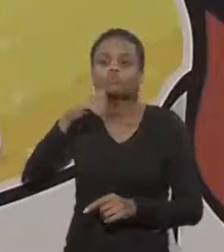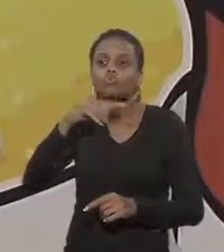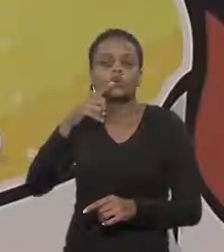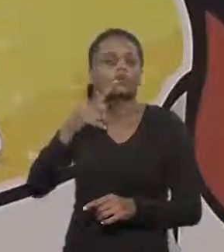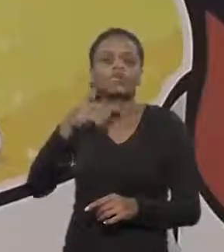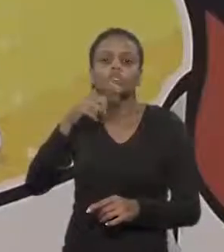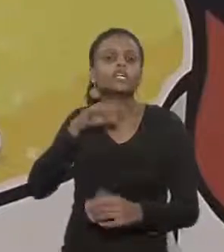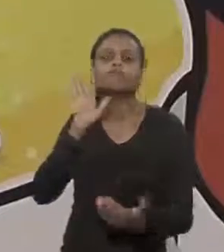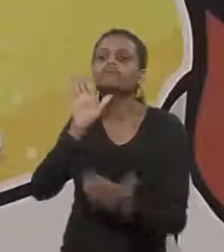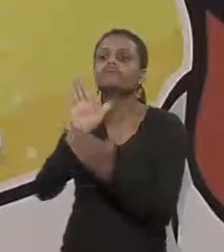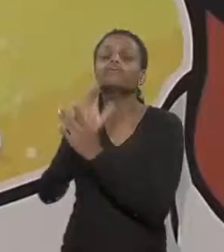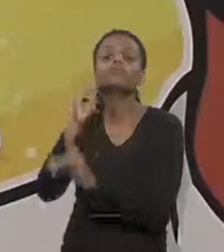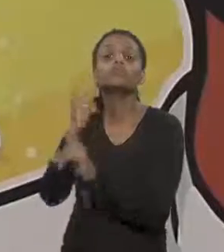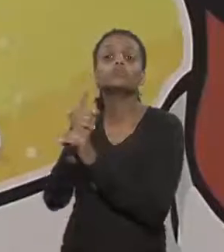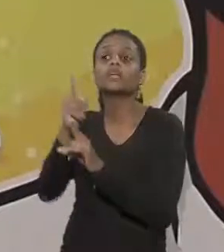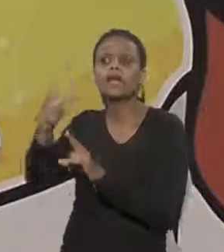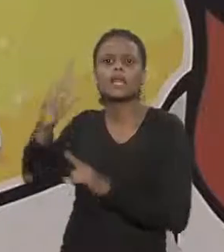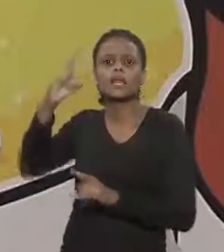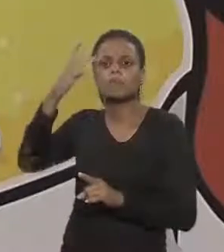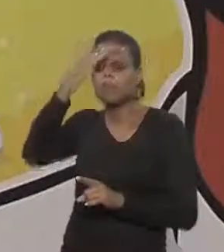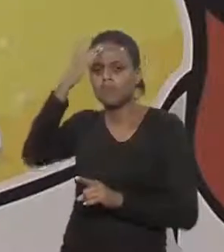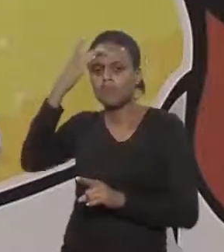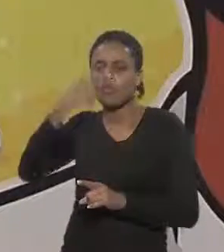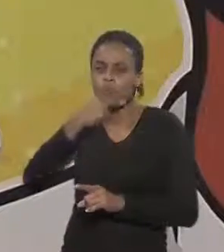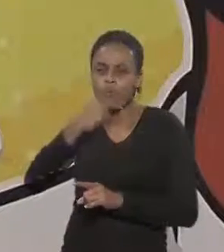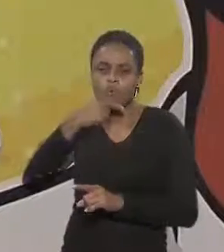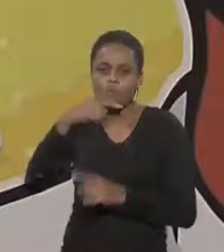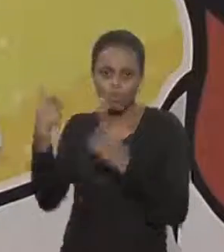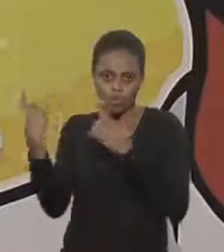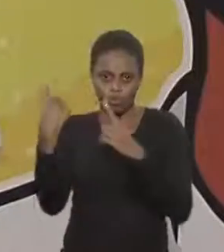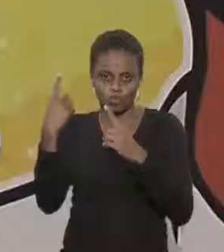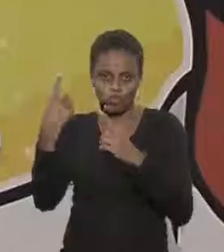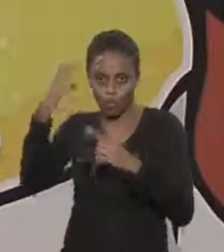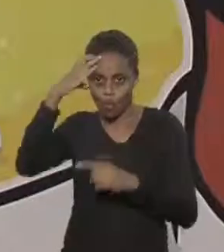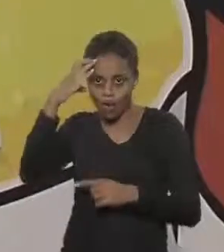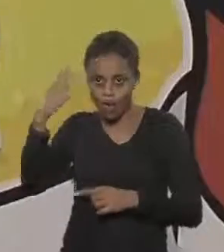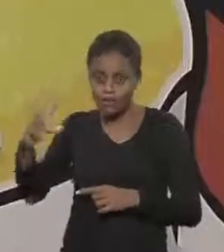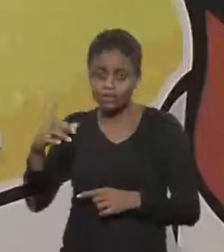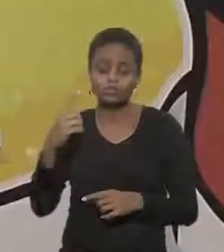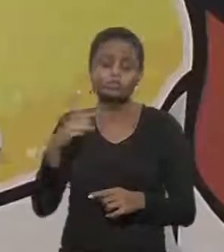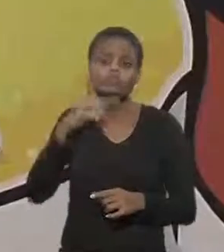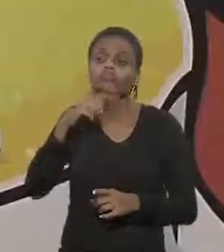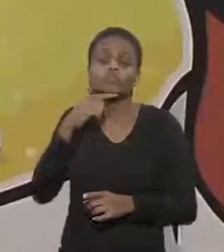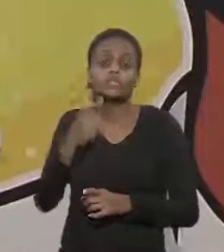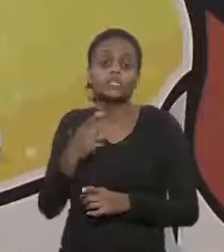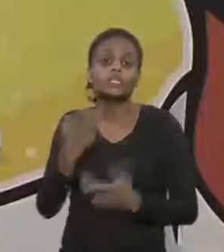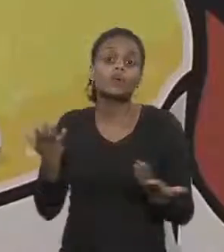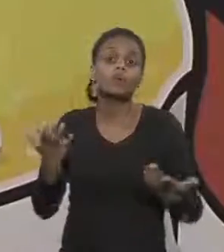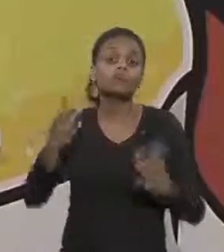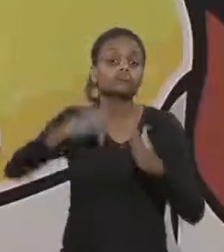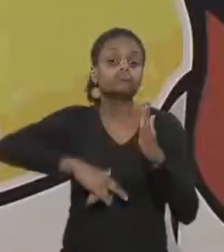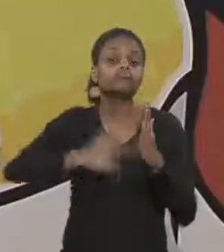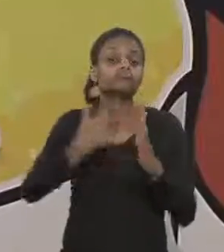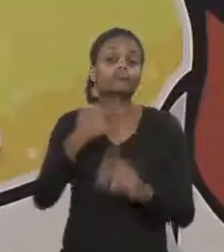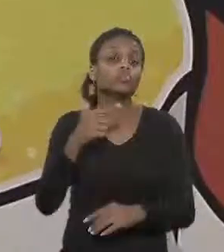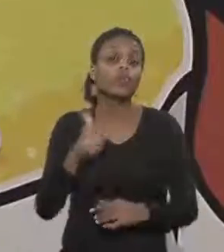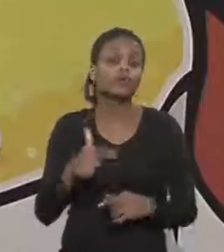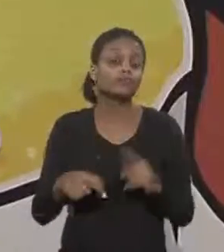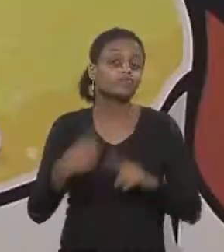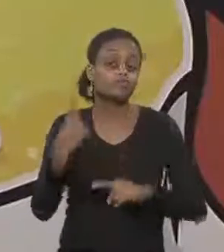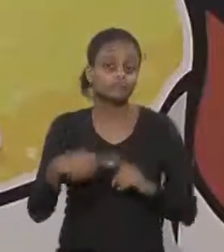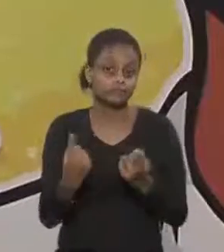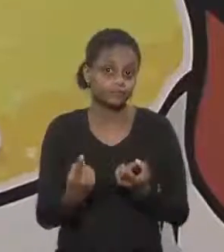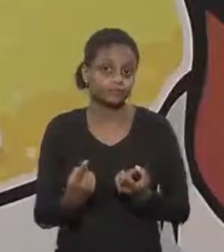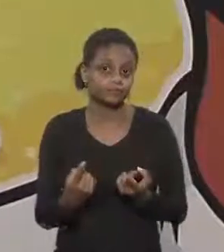conseguir notificar o autor, então como fica isso? Não tem controle dessa medida protetiva. Então eu